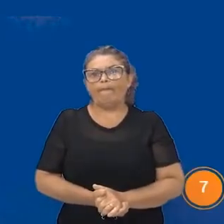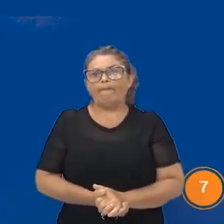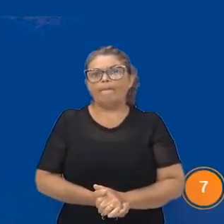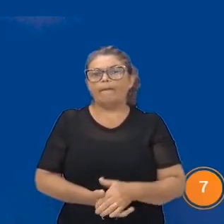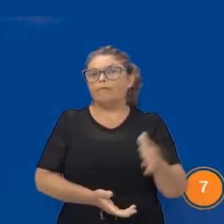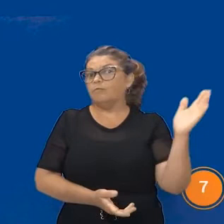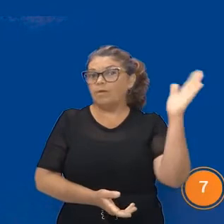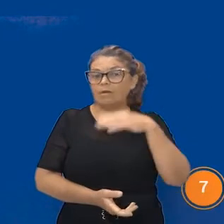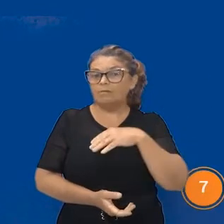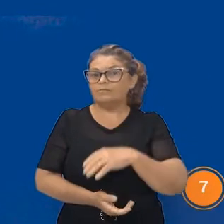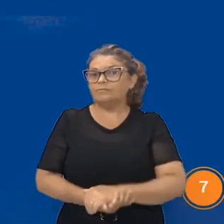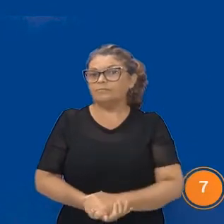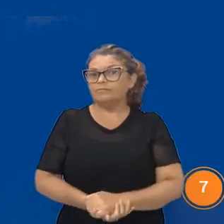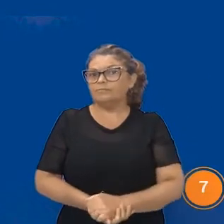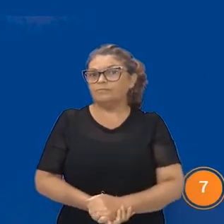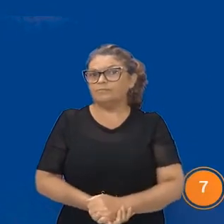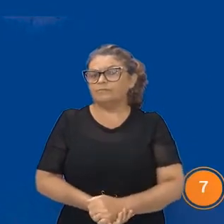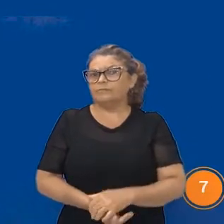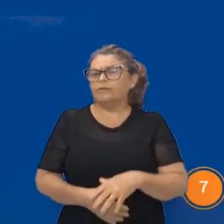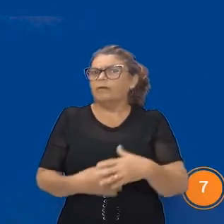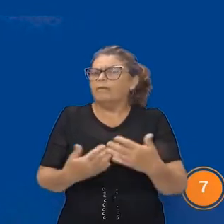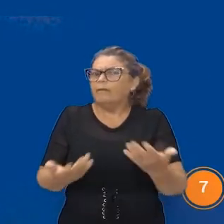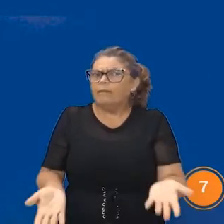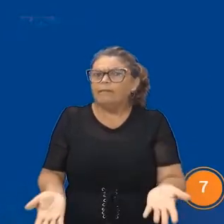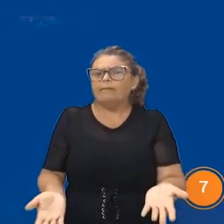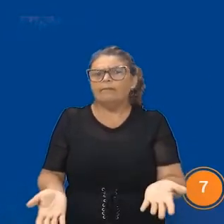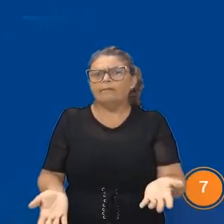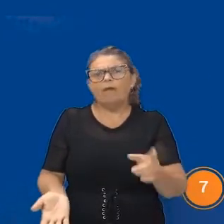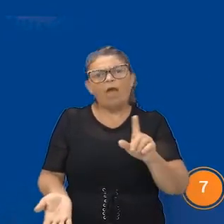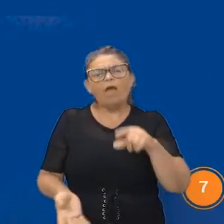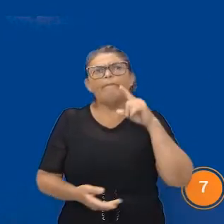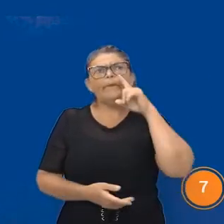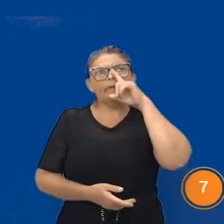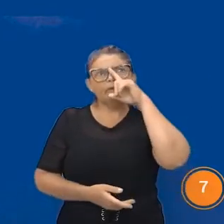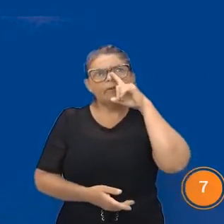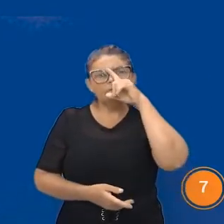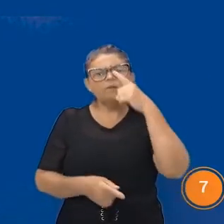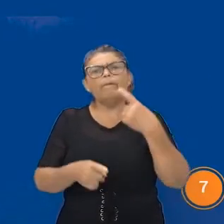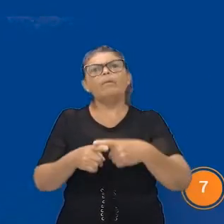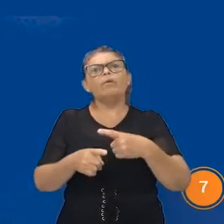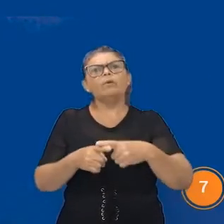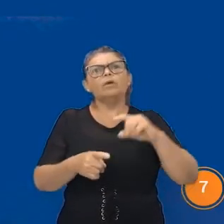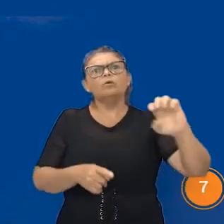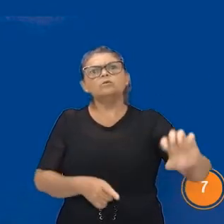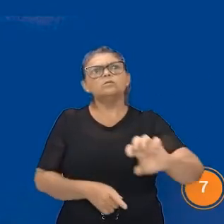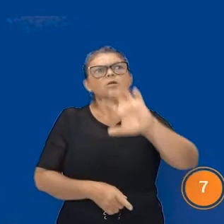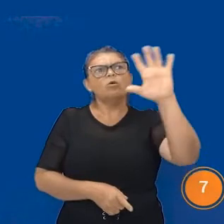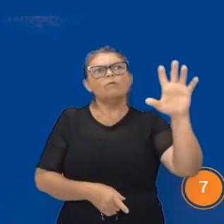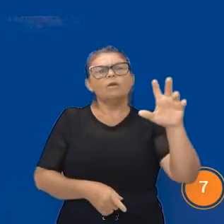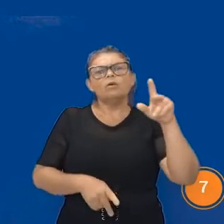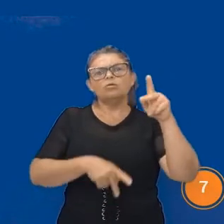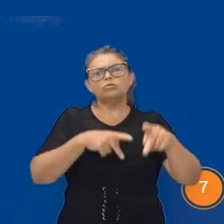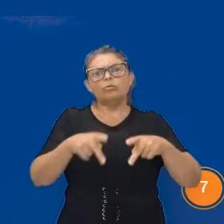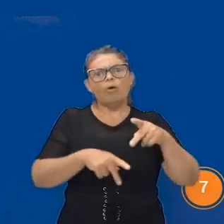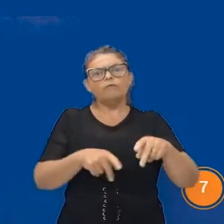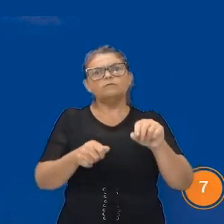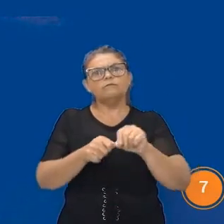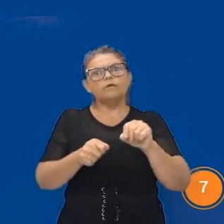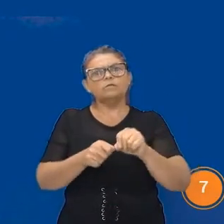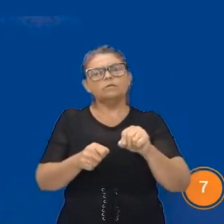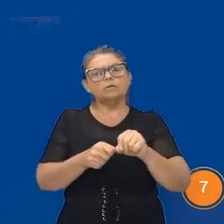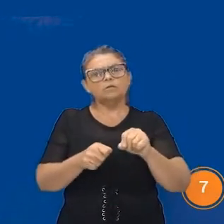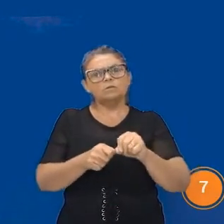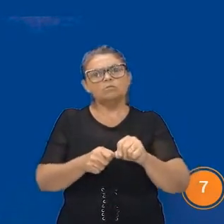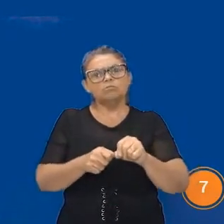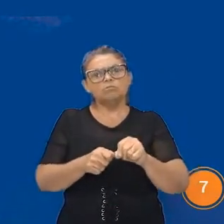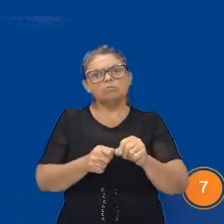Vamos lá então? Se era assim tão perigoso, por que então os europeus se lançaram às grandes navegações? Então,